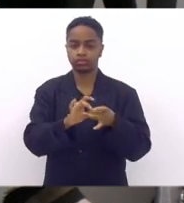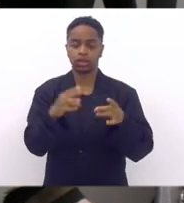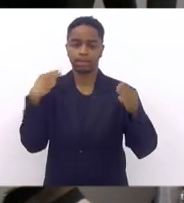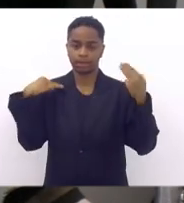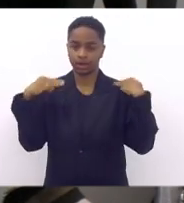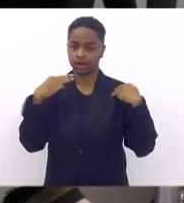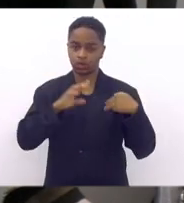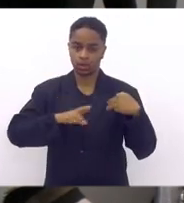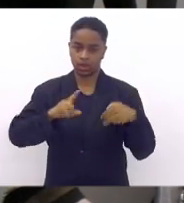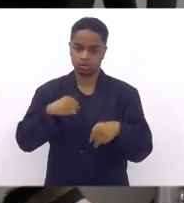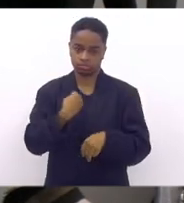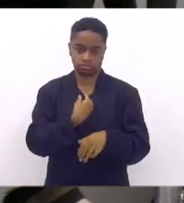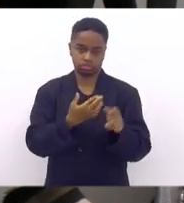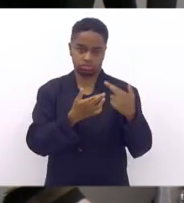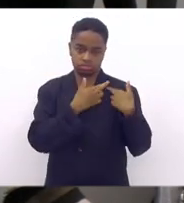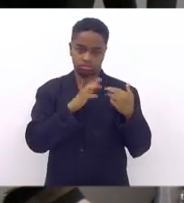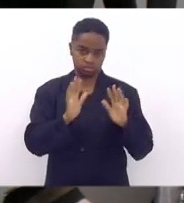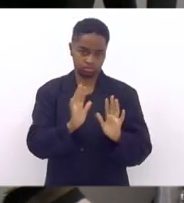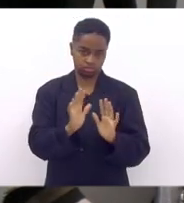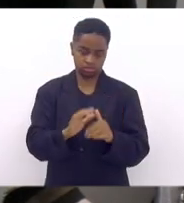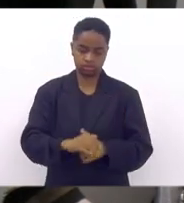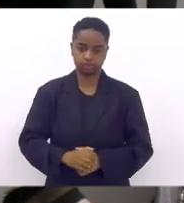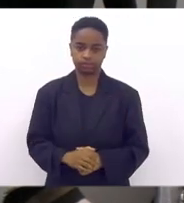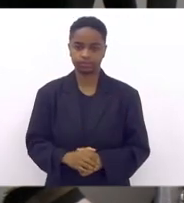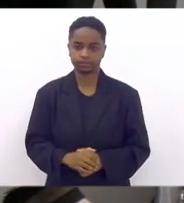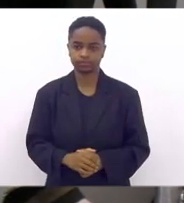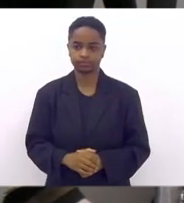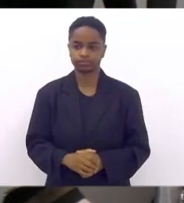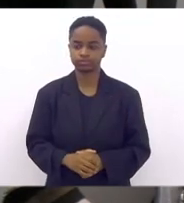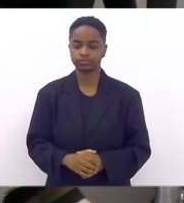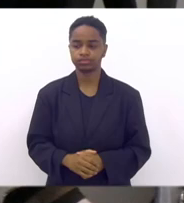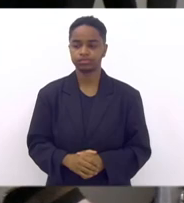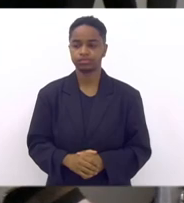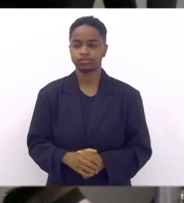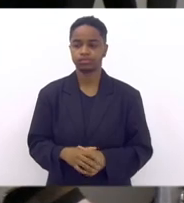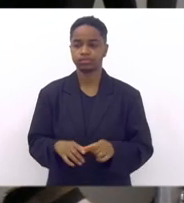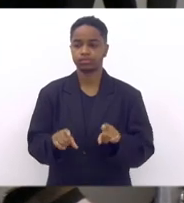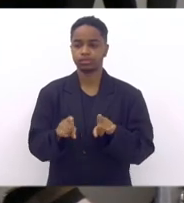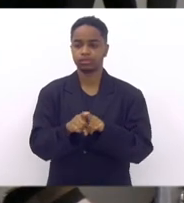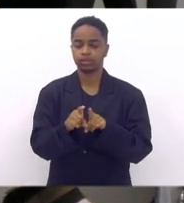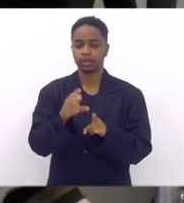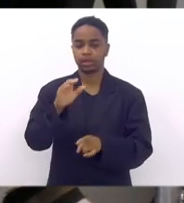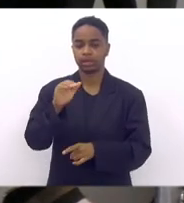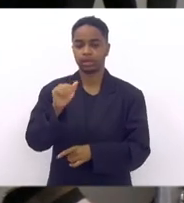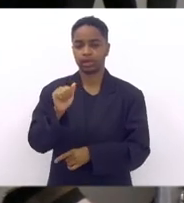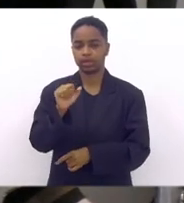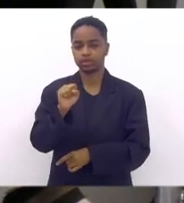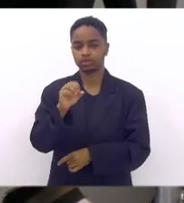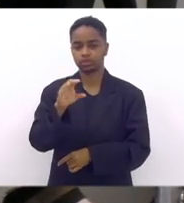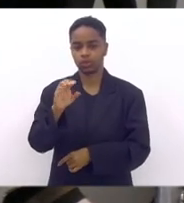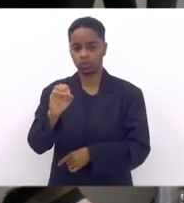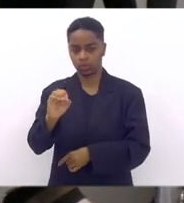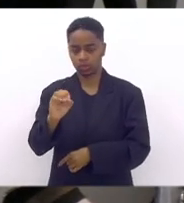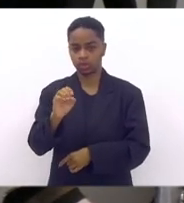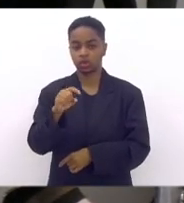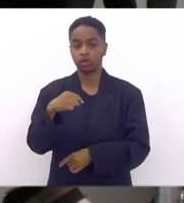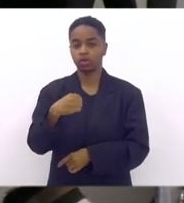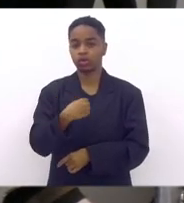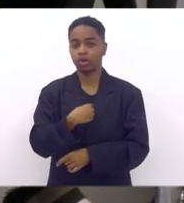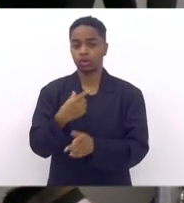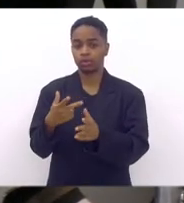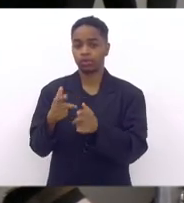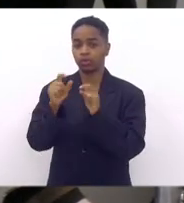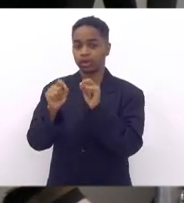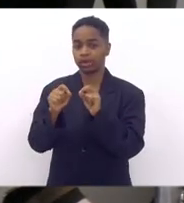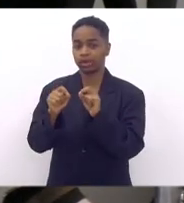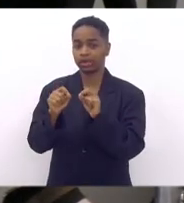assim como poluição de emissão atmosférica eh cascos soss sobrados o que a gente se certifica que eles não tenham nenhum produto